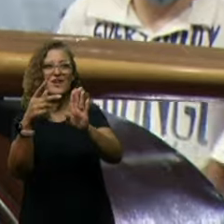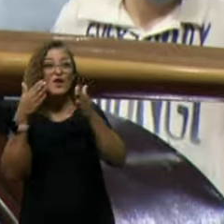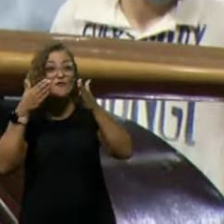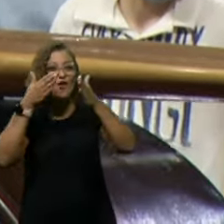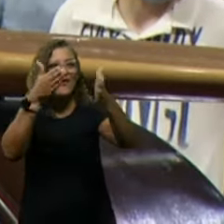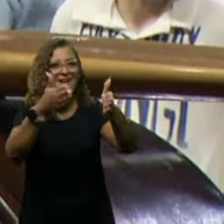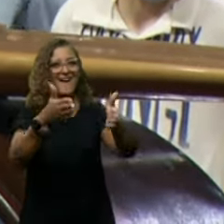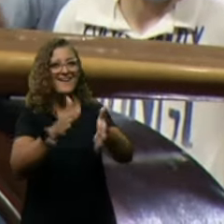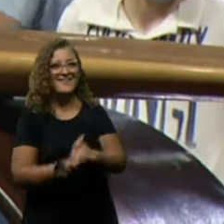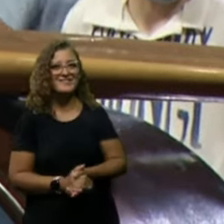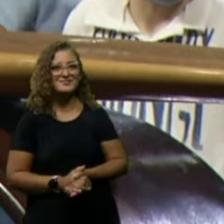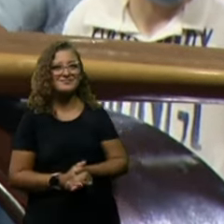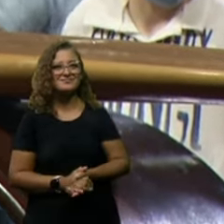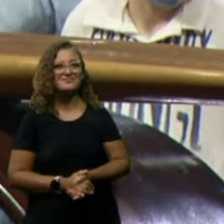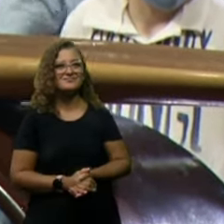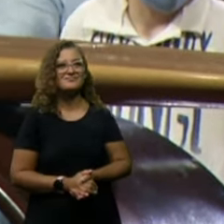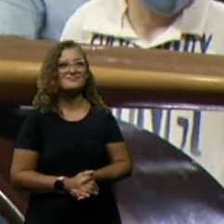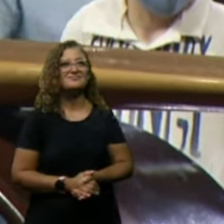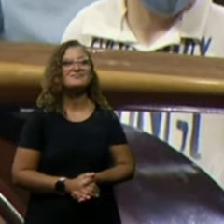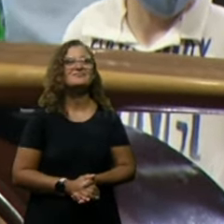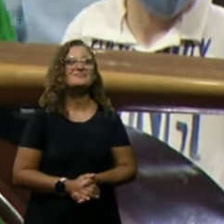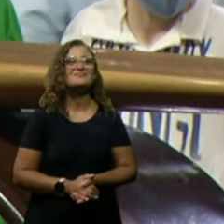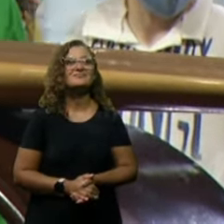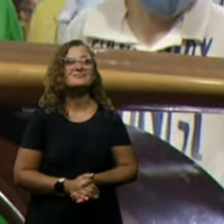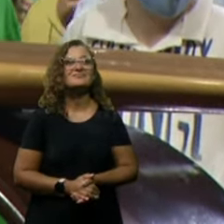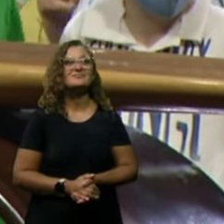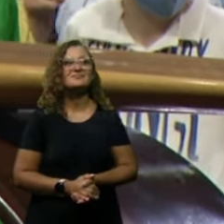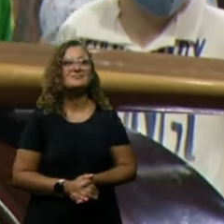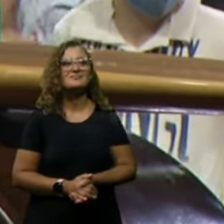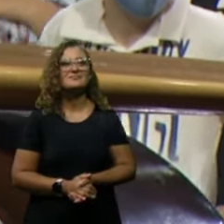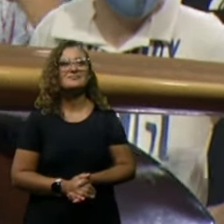e os filhos dos Profetas aí né